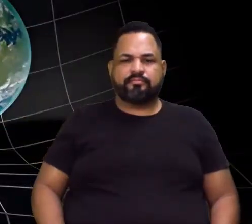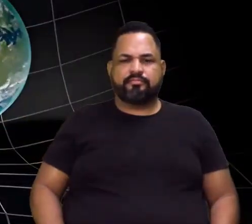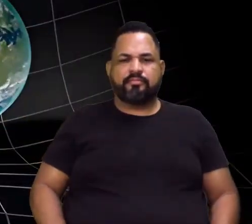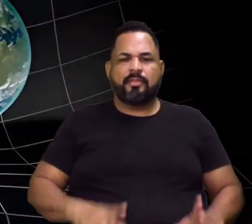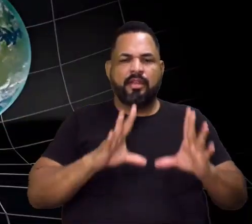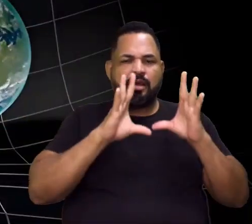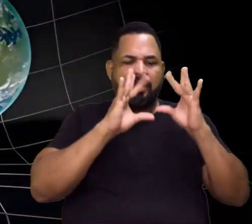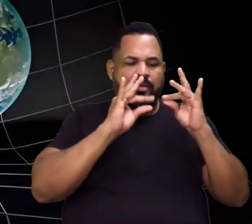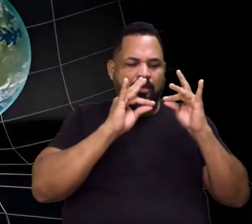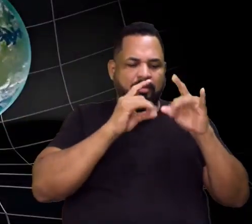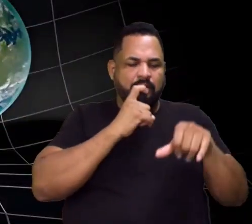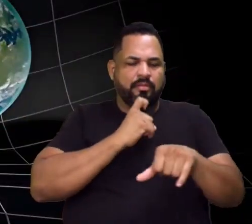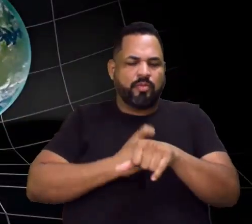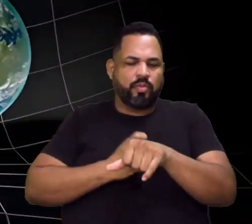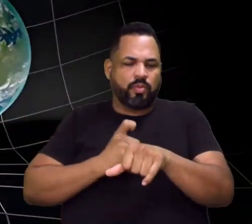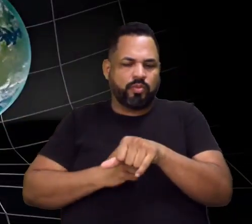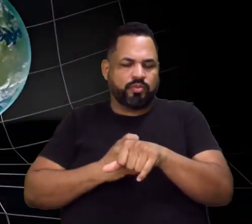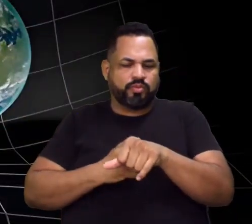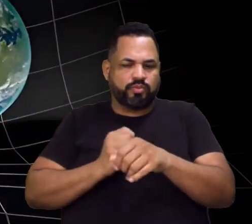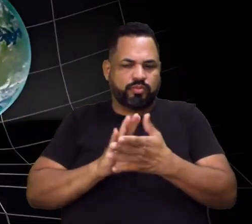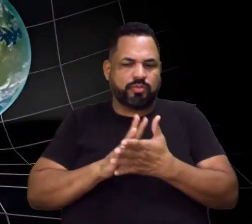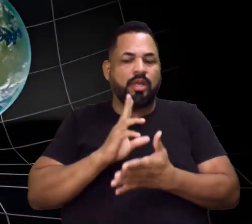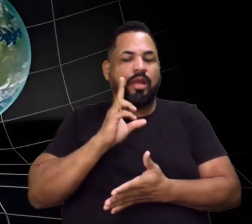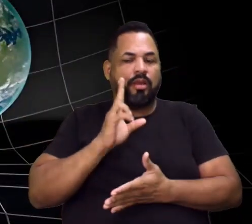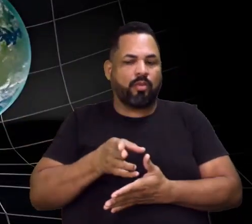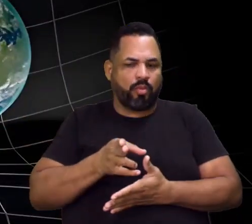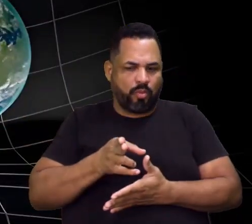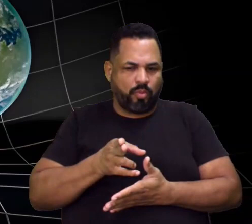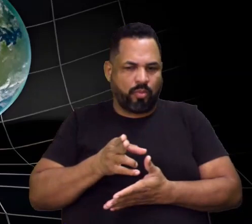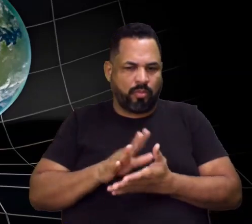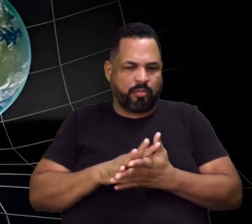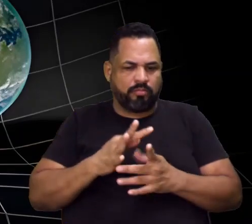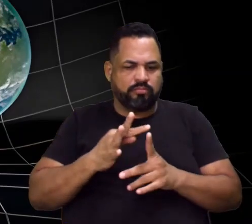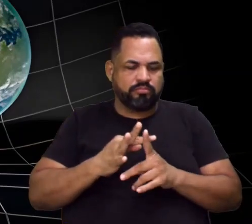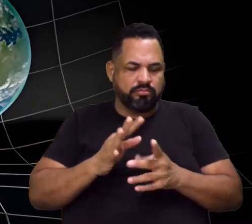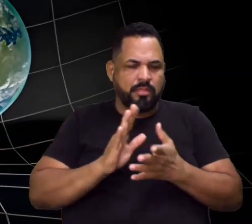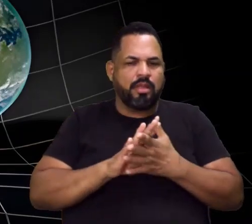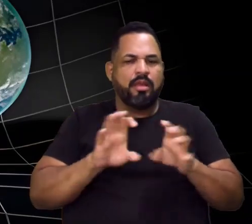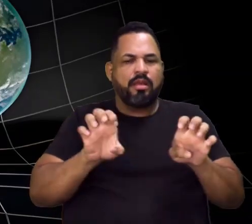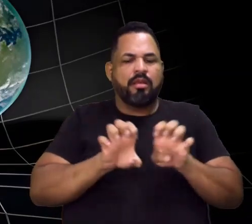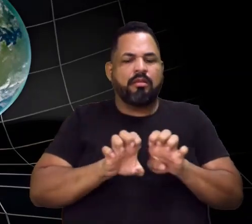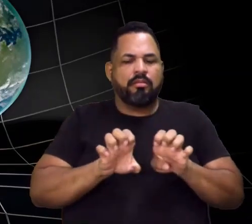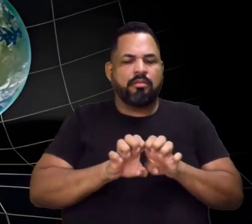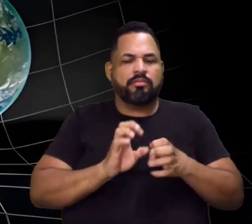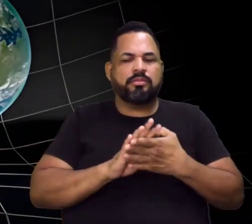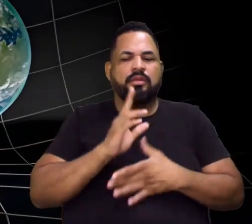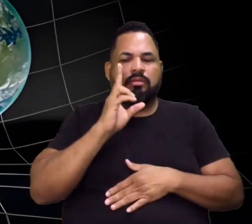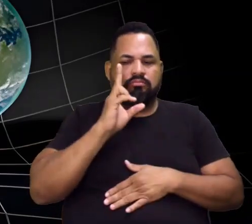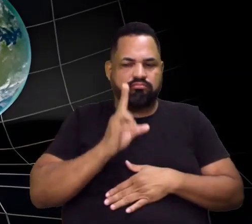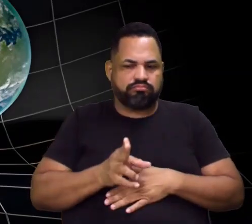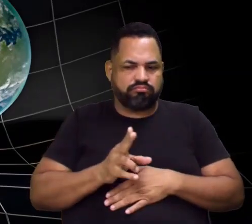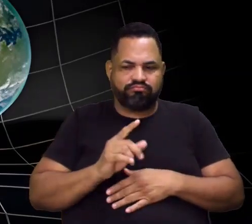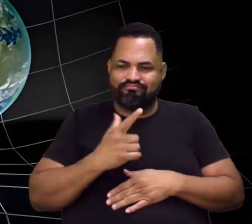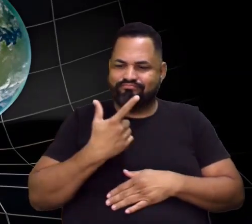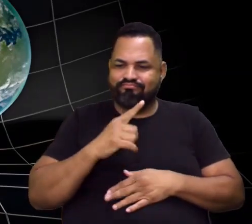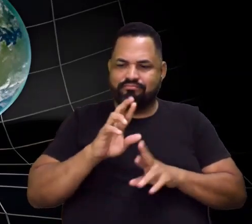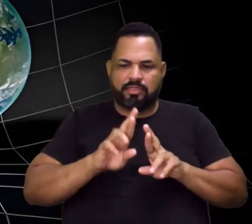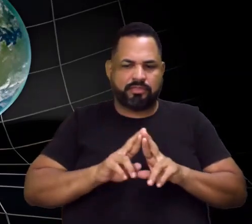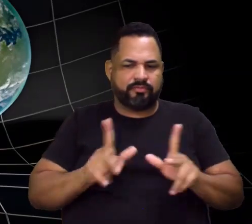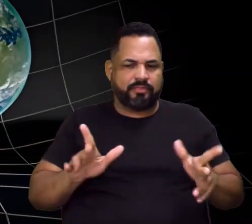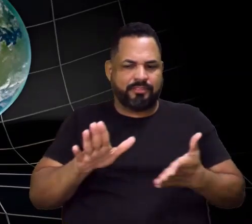o líquido e o sólido os dois se comporta do mesmo jeito a menos equações não tem diferença nenhuma